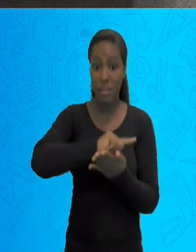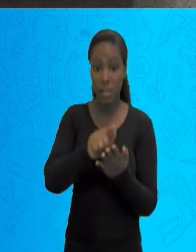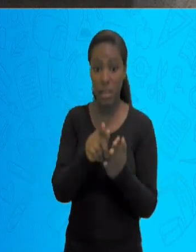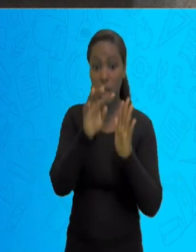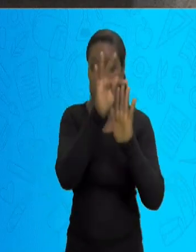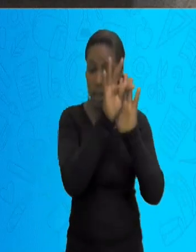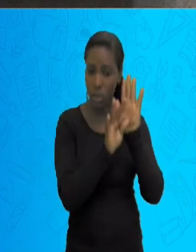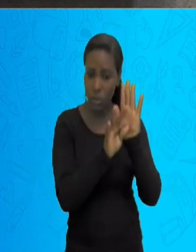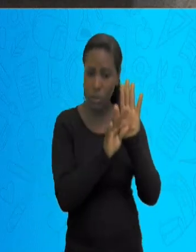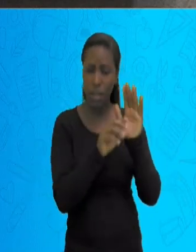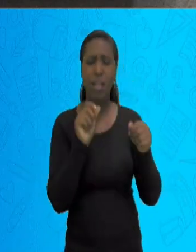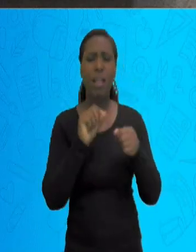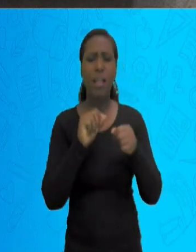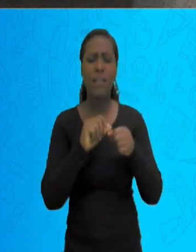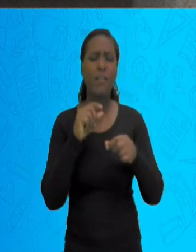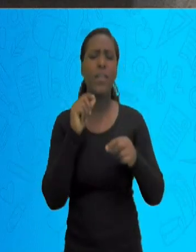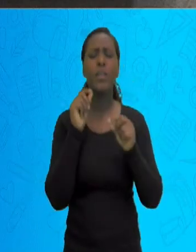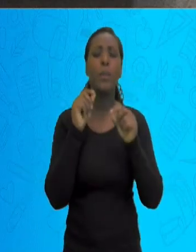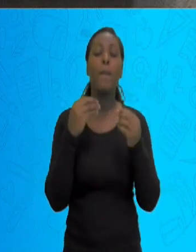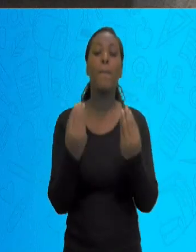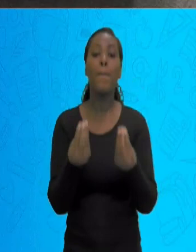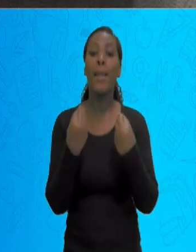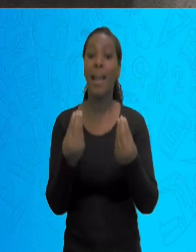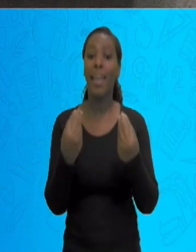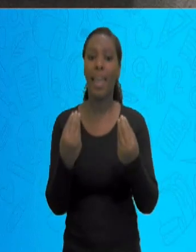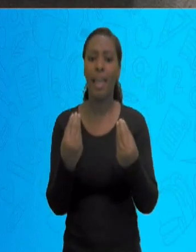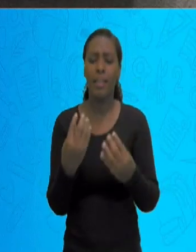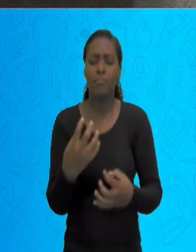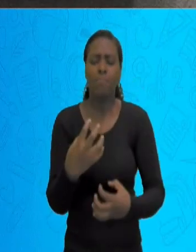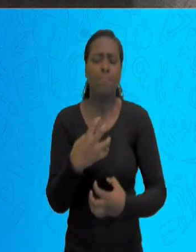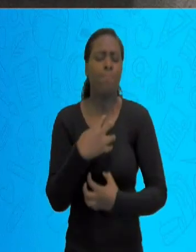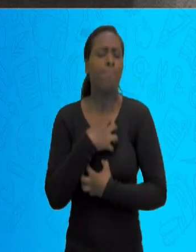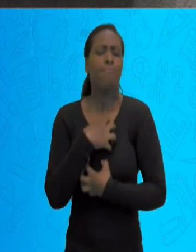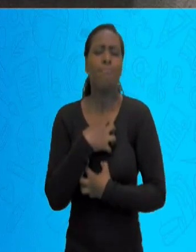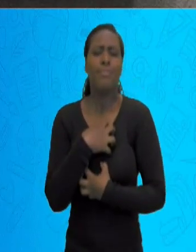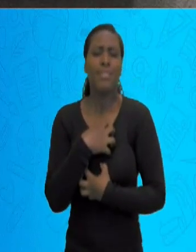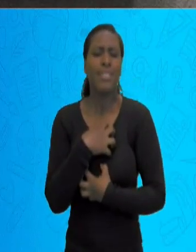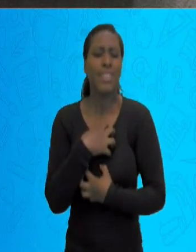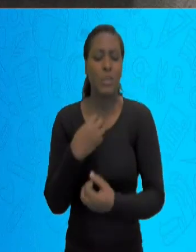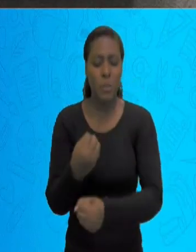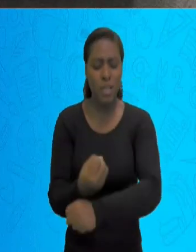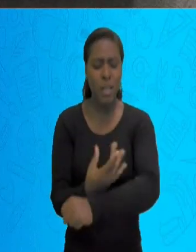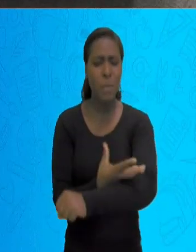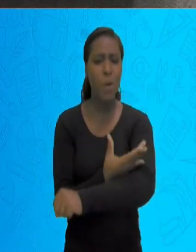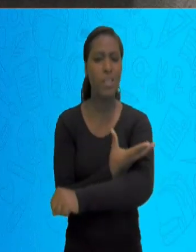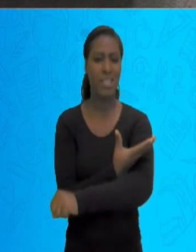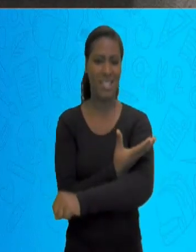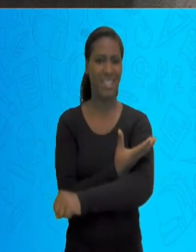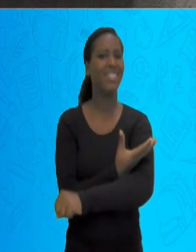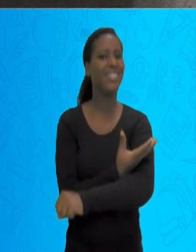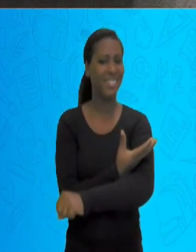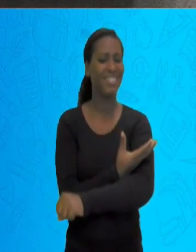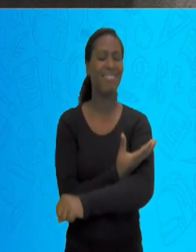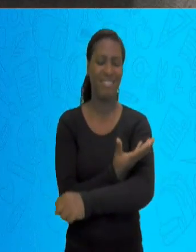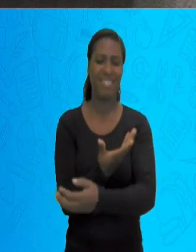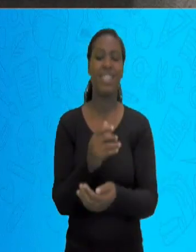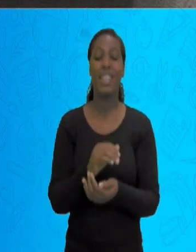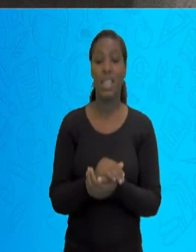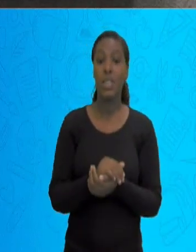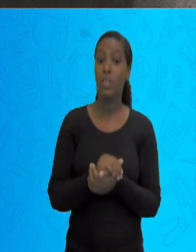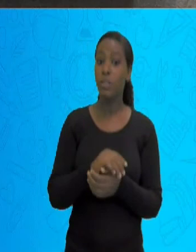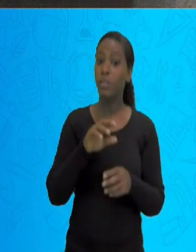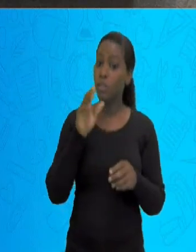com a intenção de nos sensibilizar. Isso, nós já falamos sobre esse assunto nas aulas